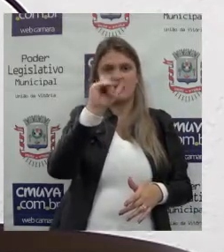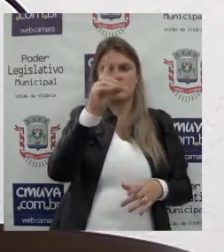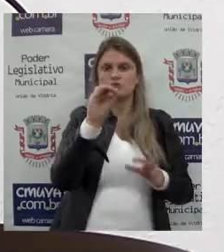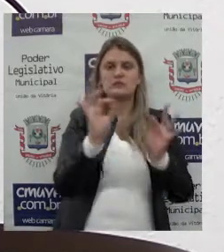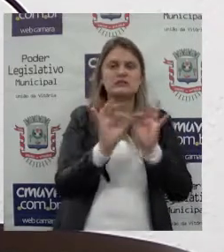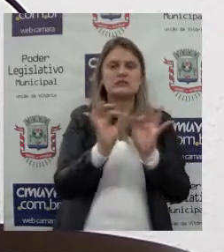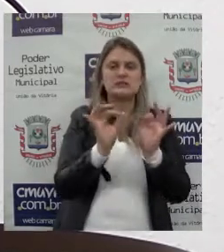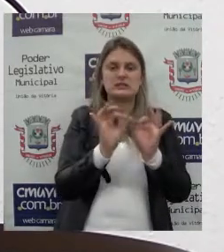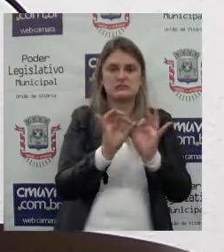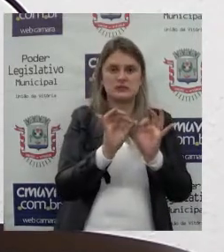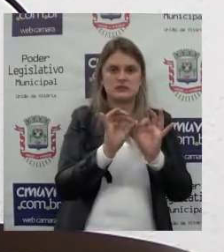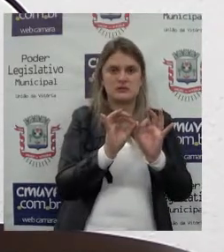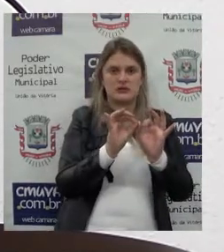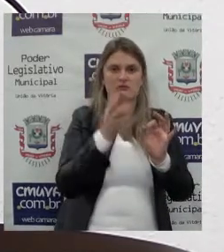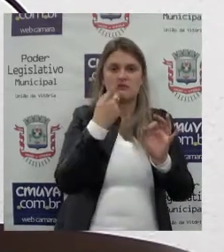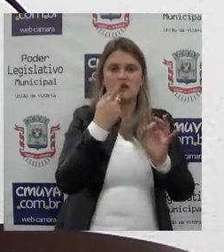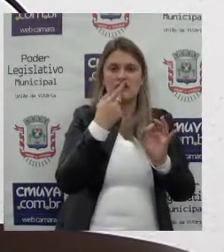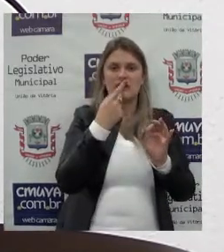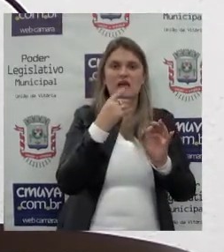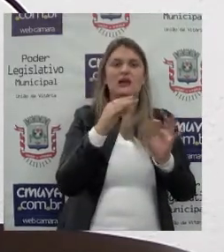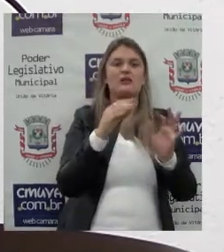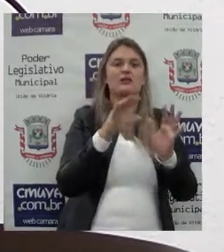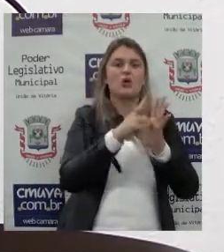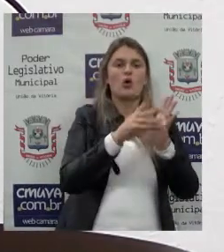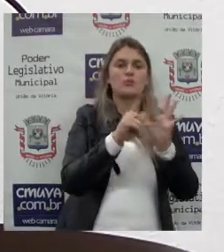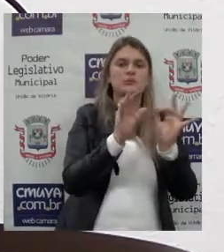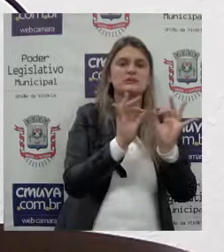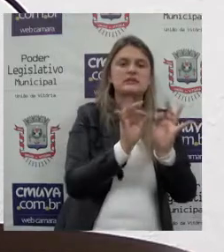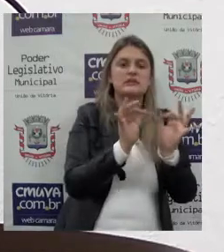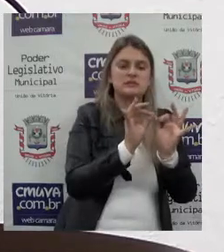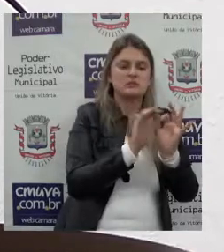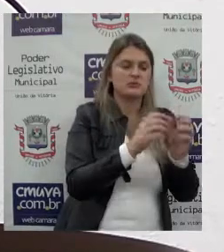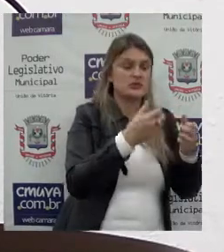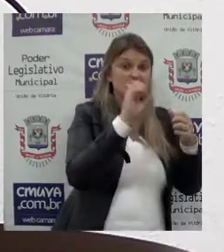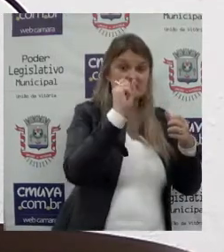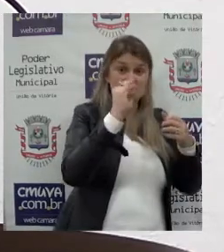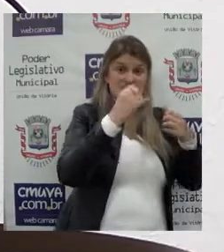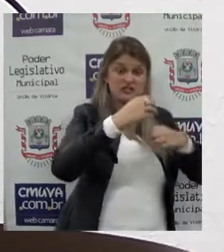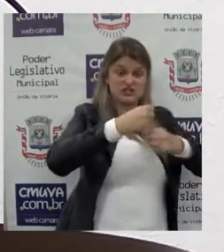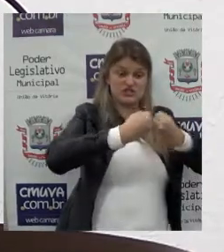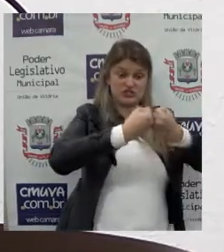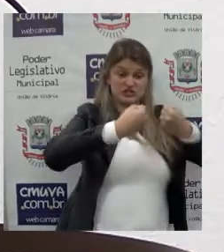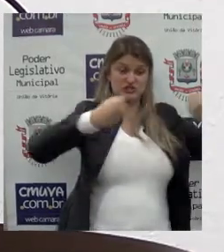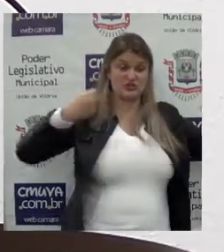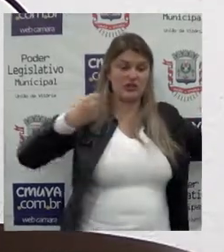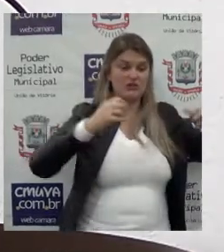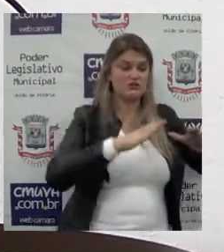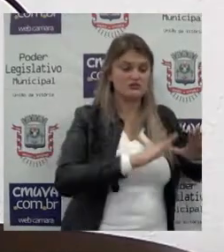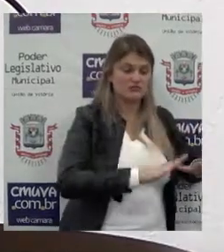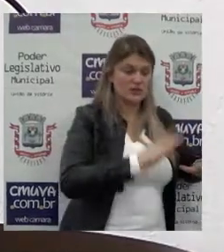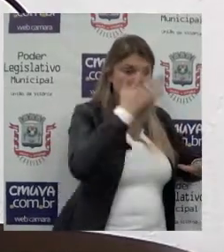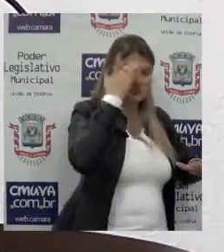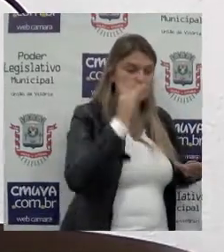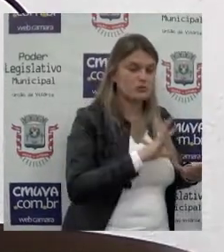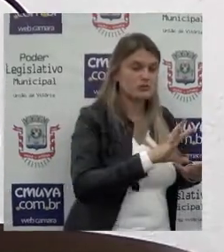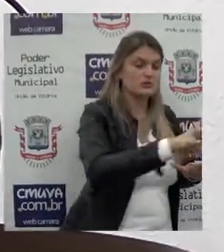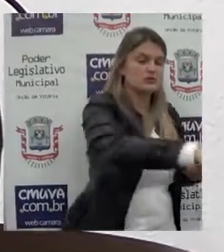O que é furto simples? Basta você deixar a janela aberta e alguém pegar. É aquela situação que você não pode, não é nem penalizado praticamente mais pela